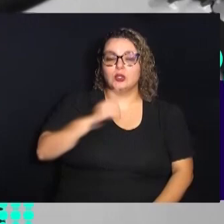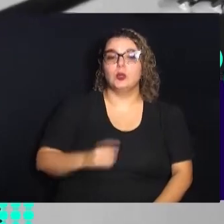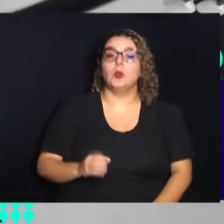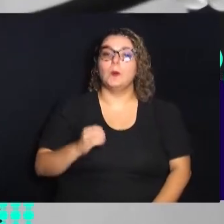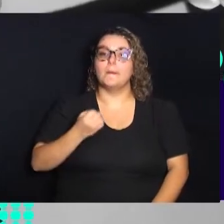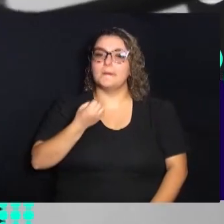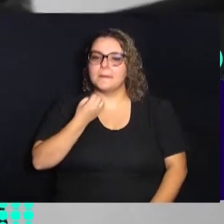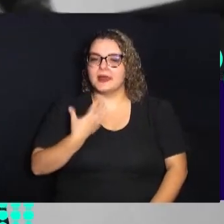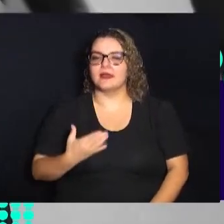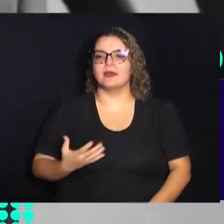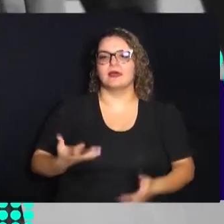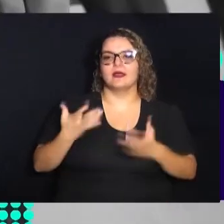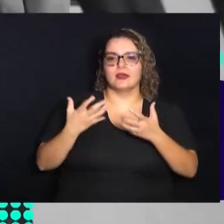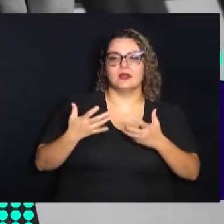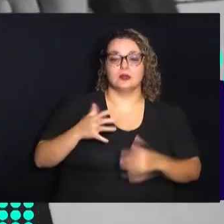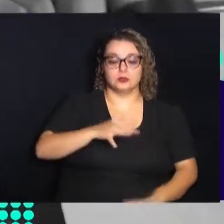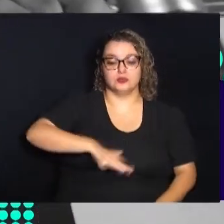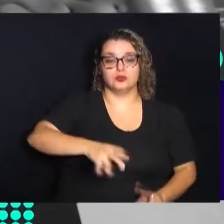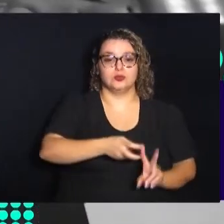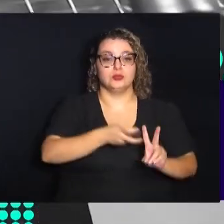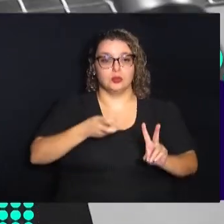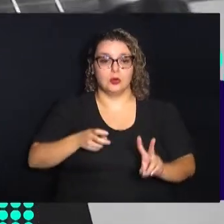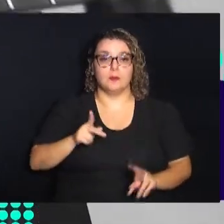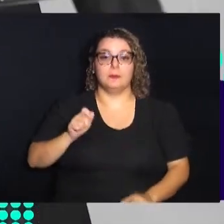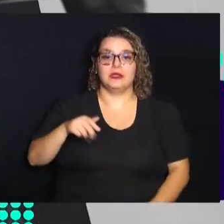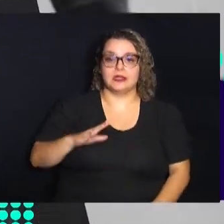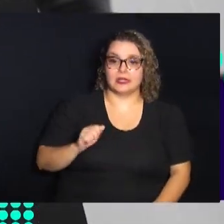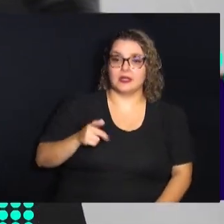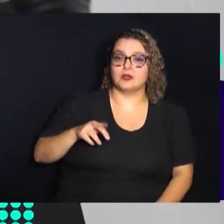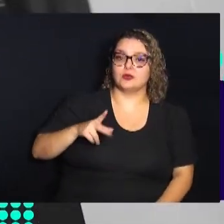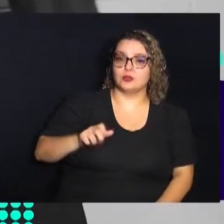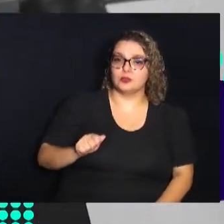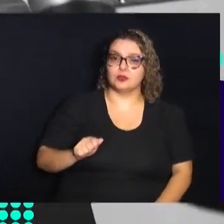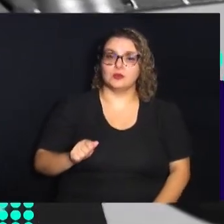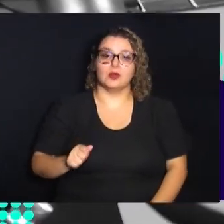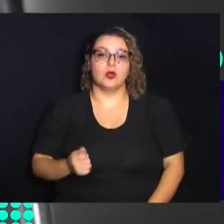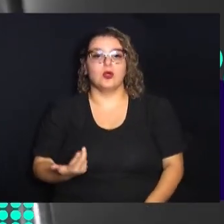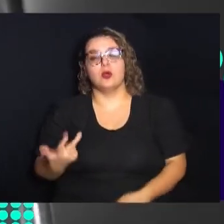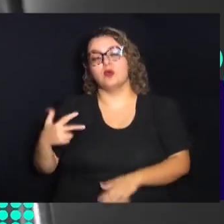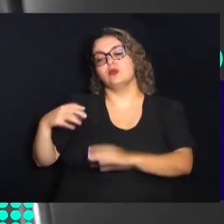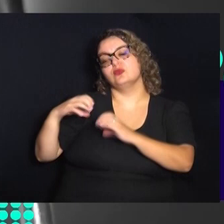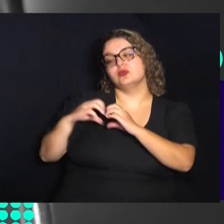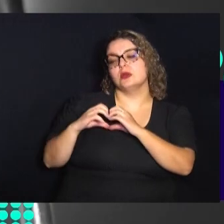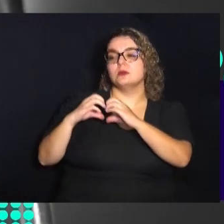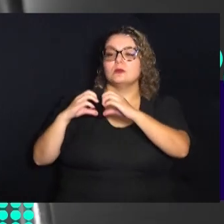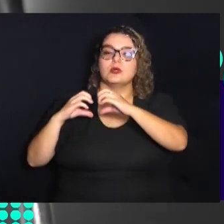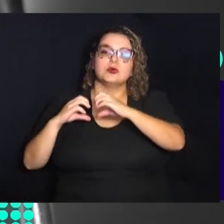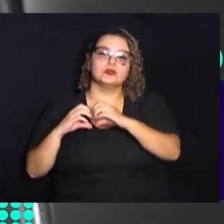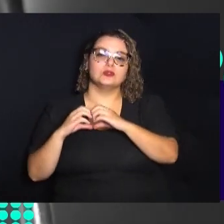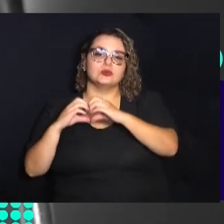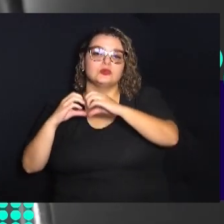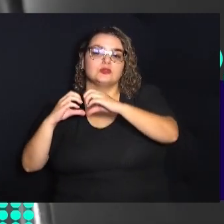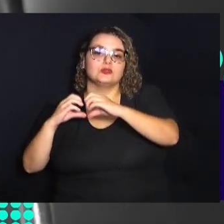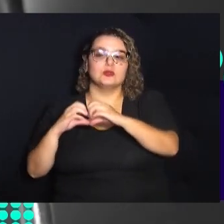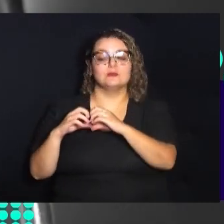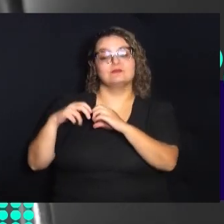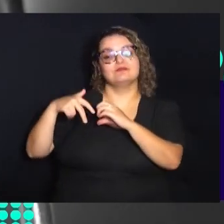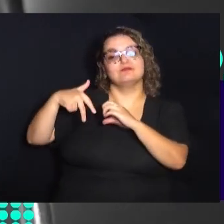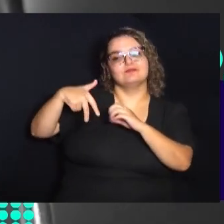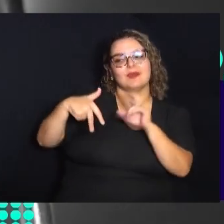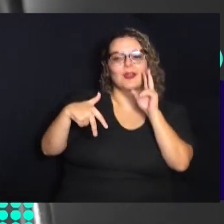aldeia Bem Querer de Cima, território indígena Pancaruru. Flora, meu amor, quando